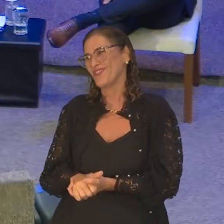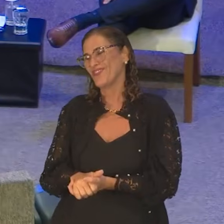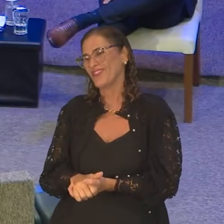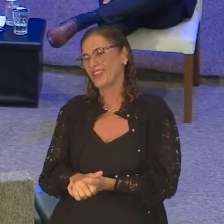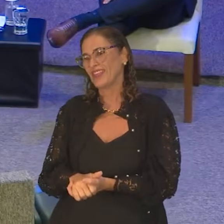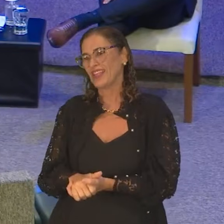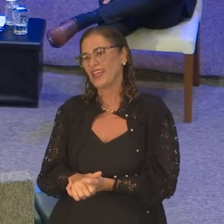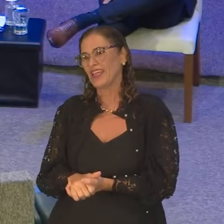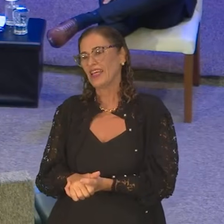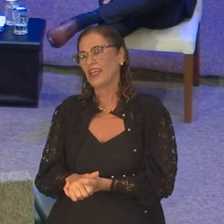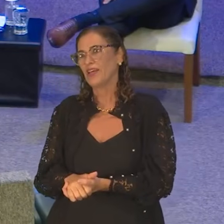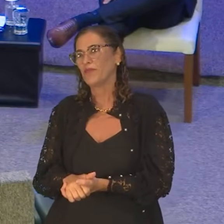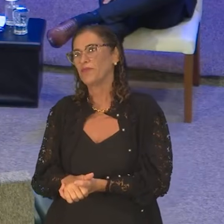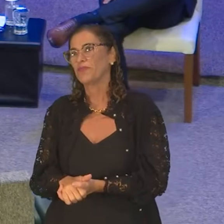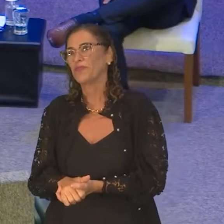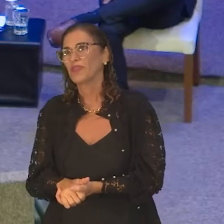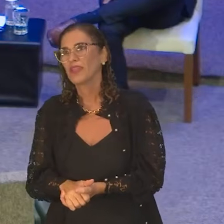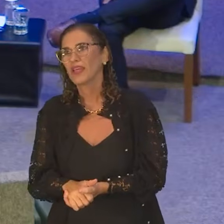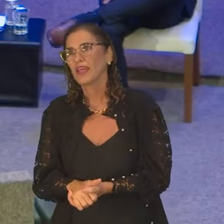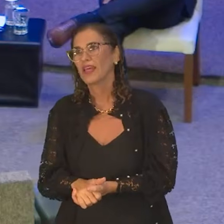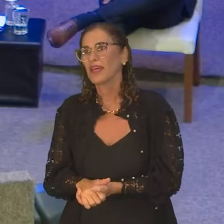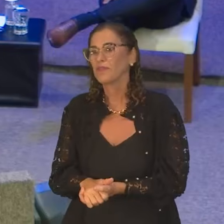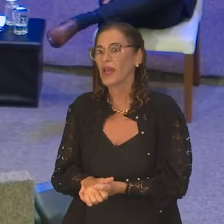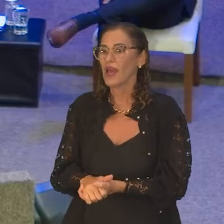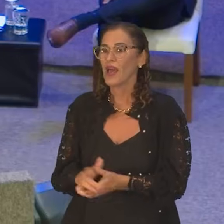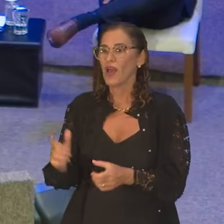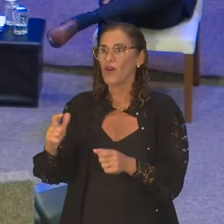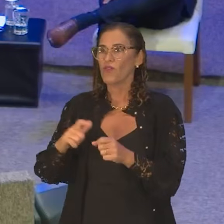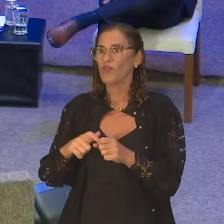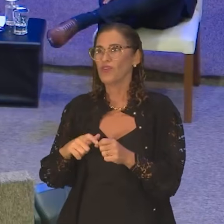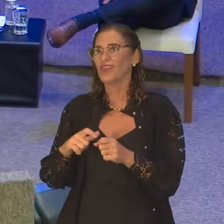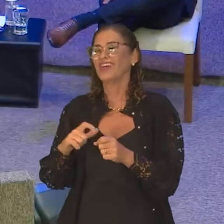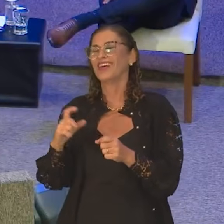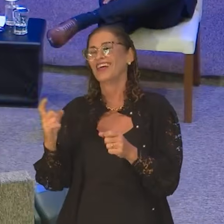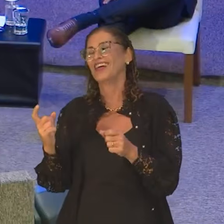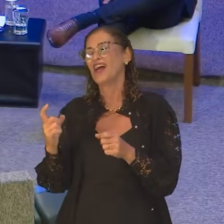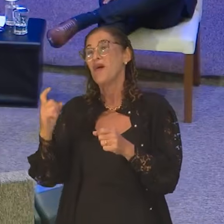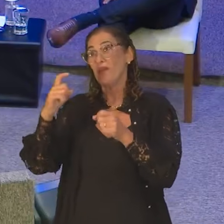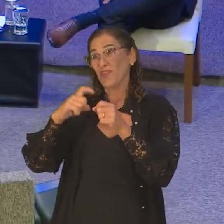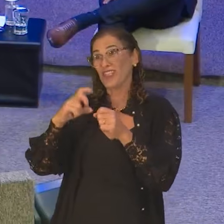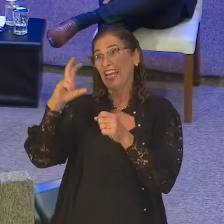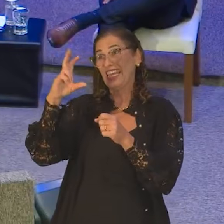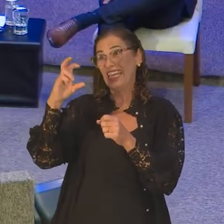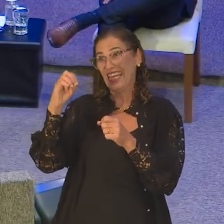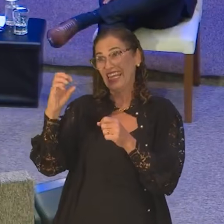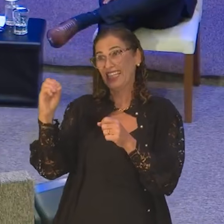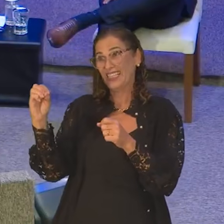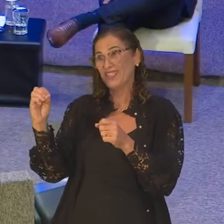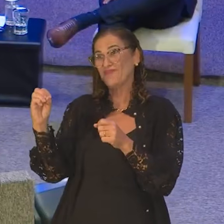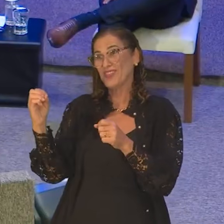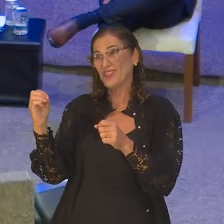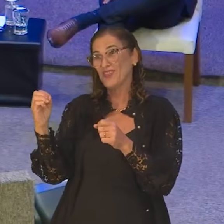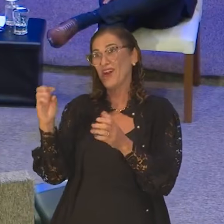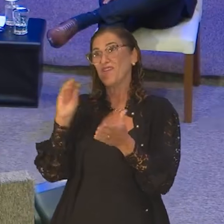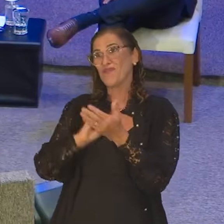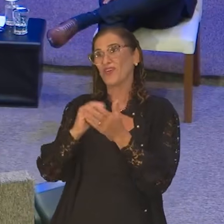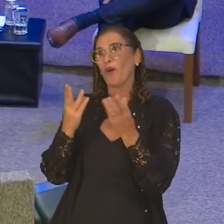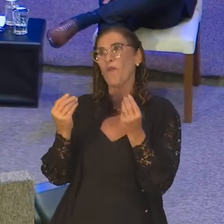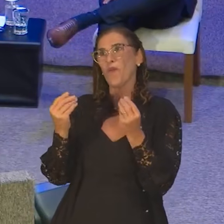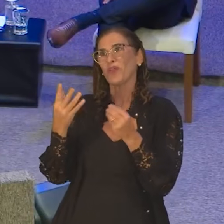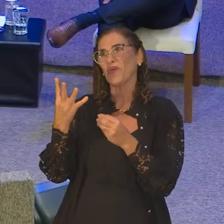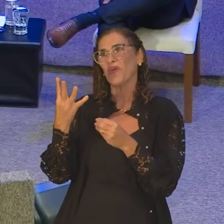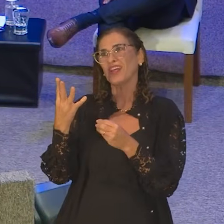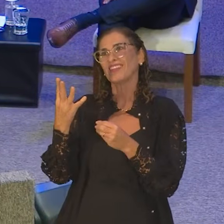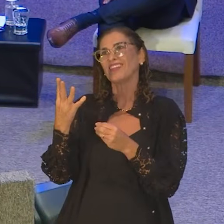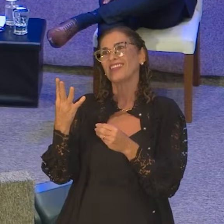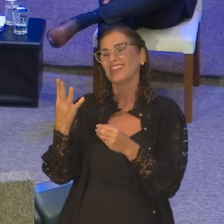Então, só para voltar a ser 500 pessoas, falta 498 pessoas para ser 500. Eu